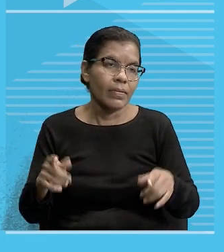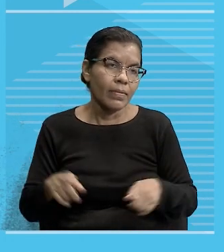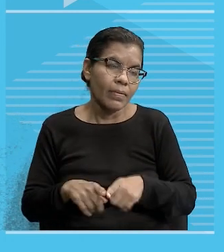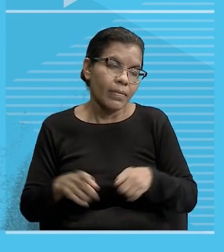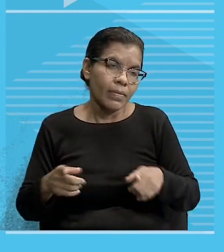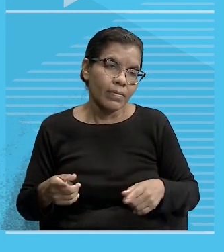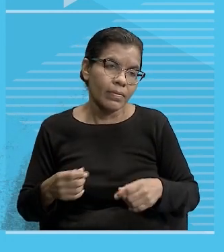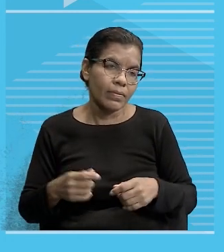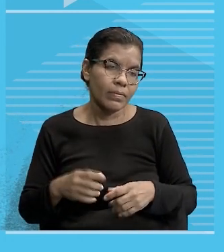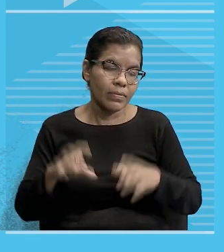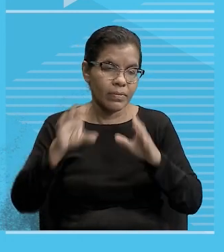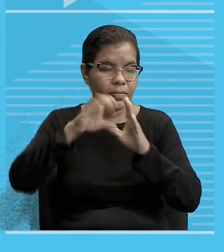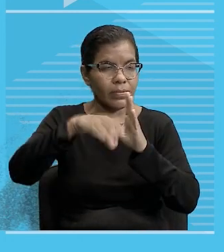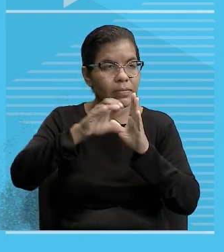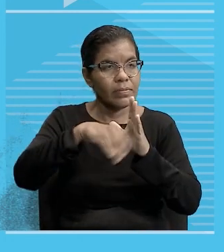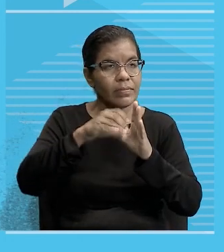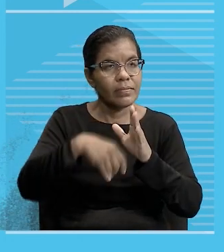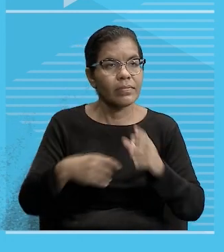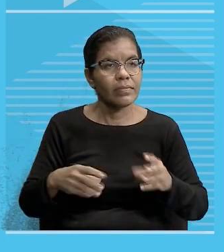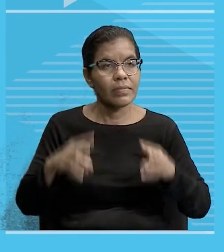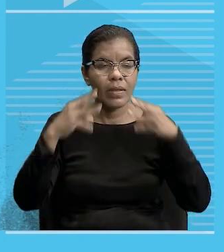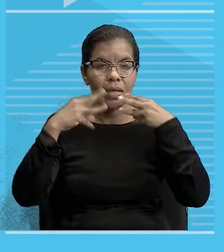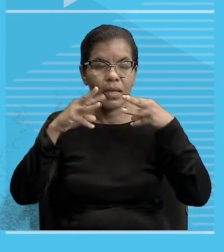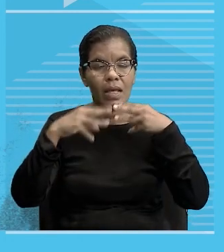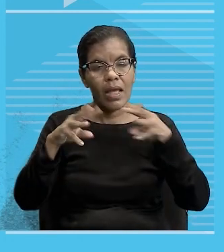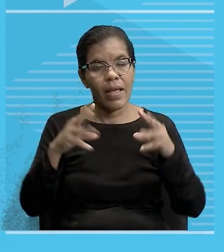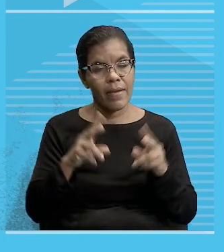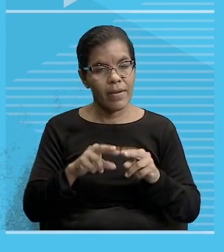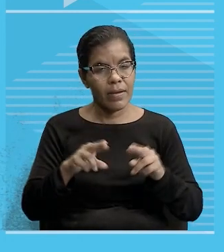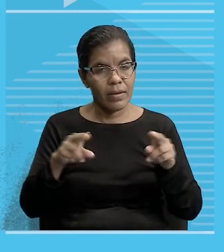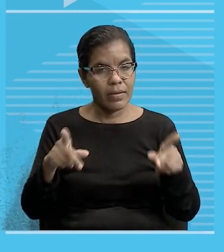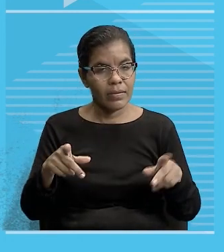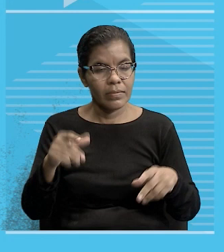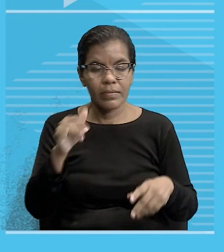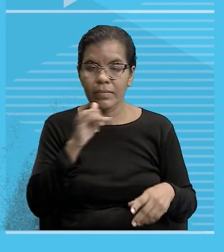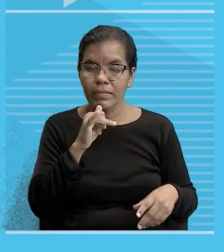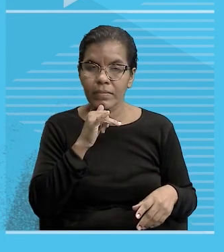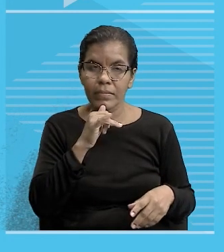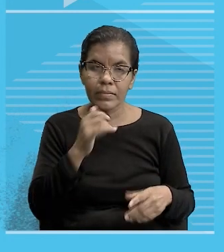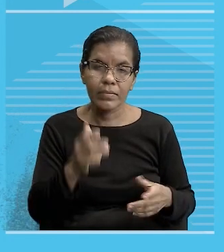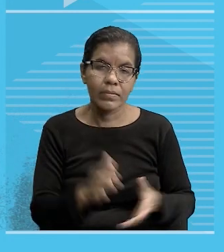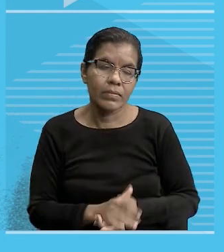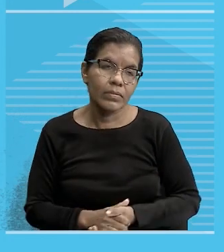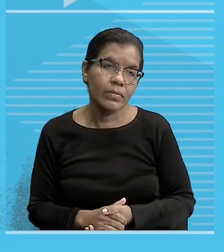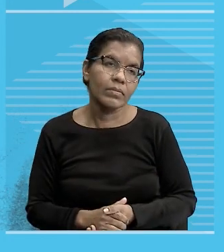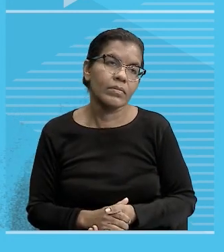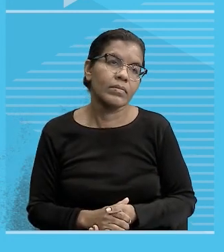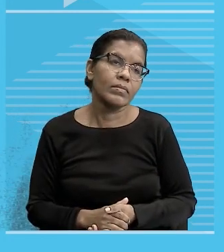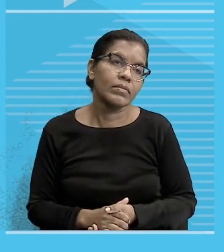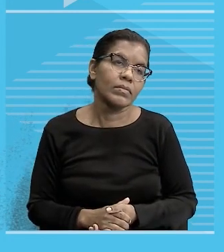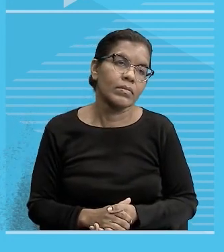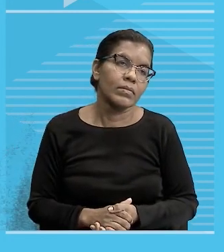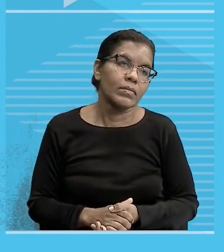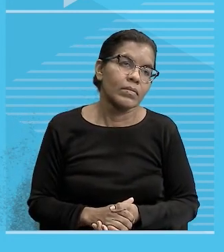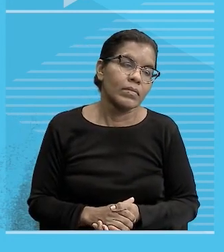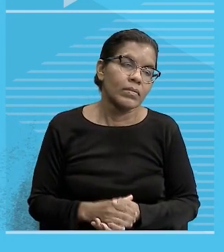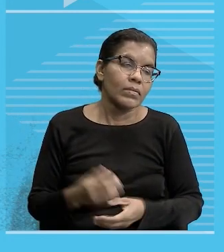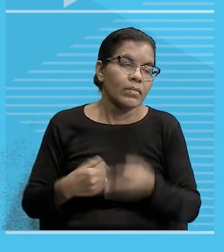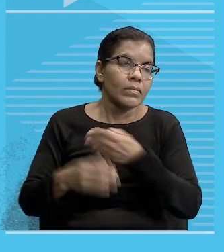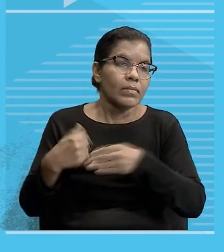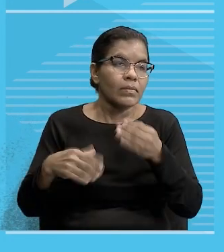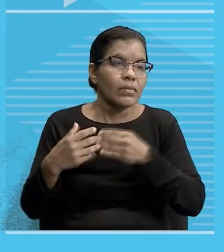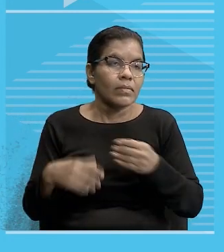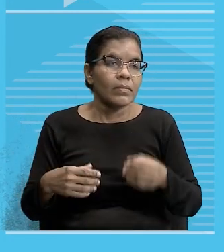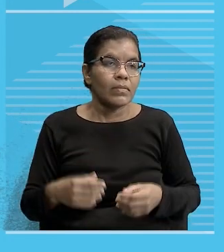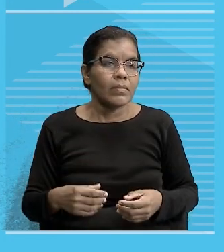o conceito de marchar diferenciação por exemplo eu vou dar um exemplo antigamente no